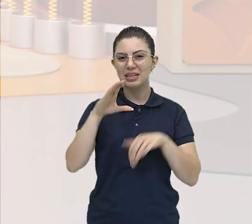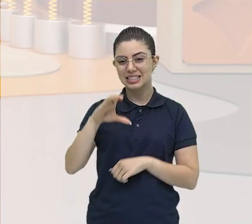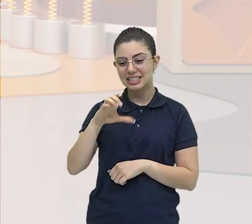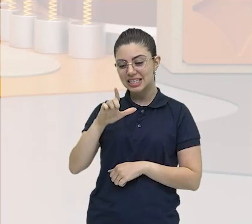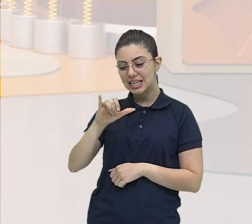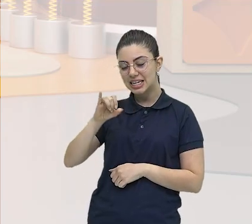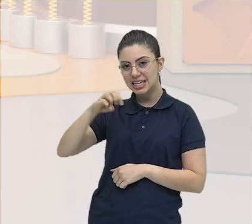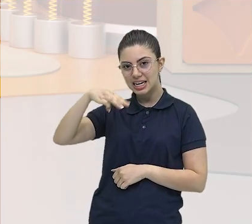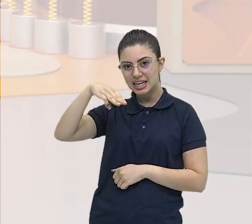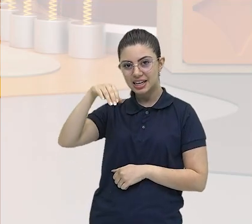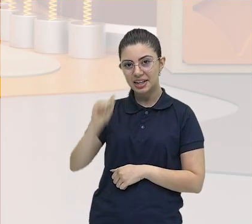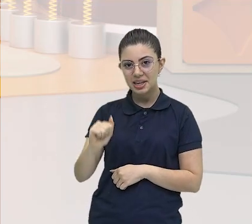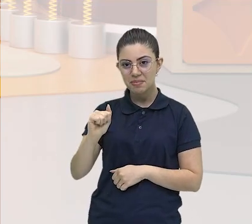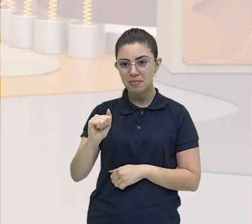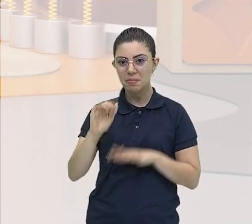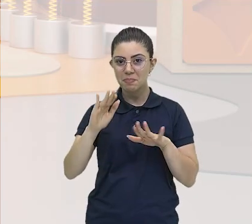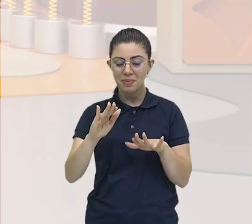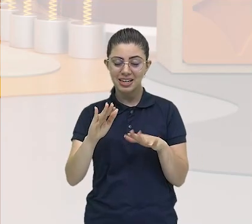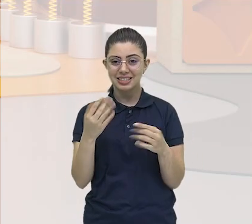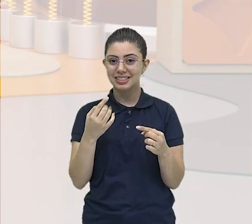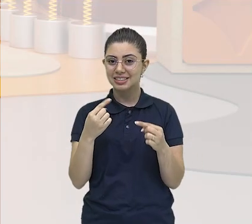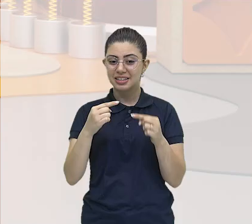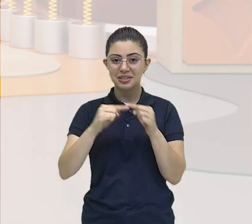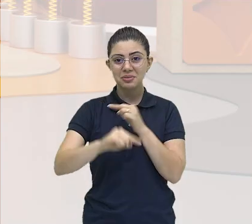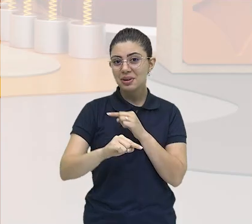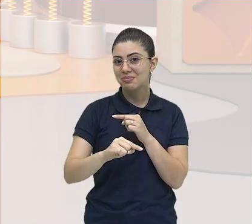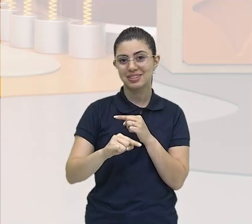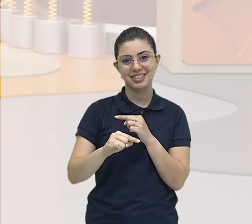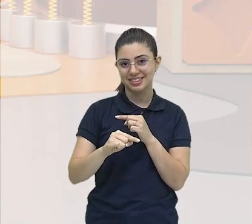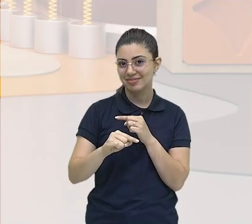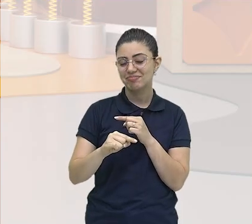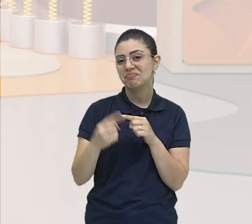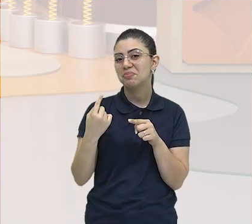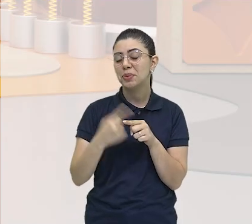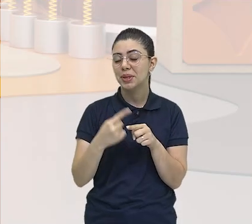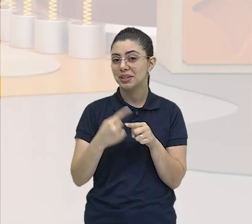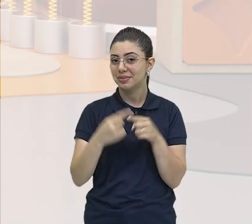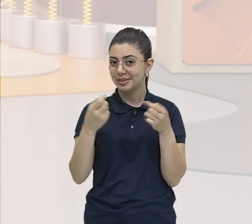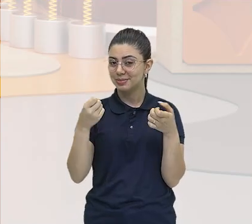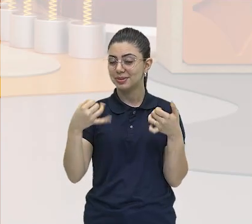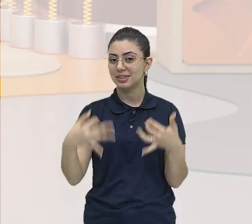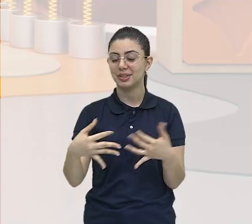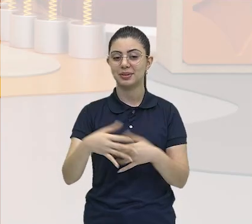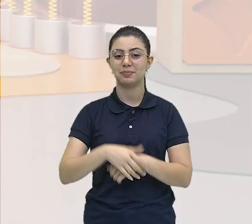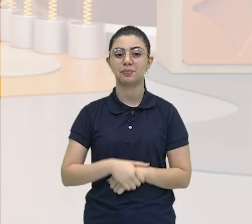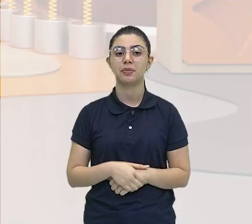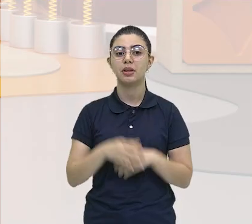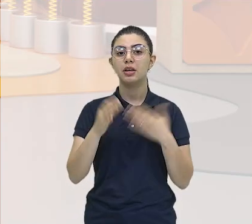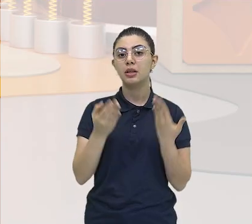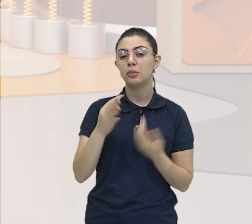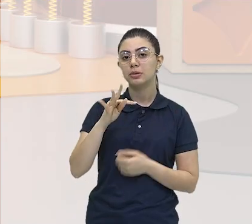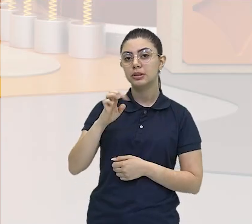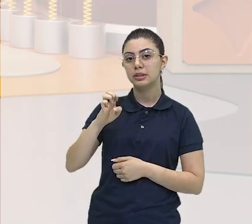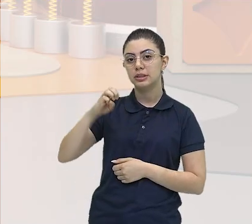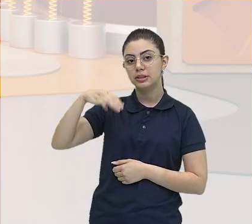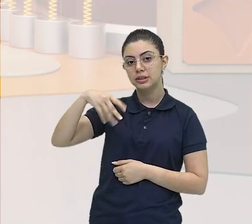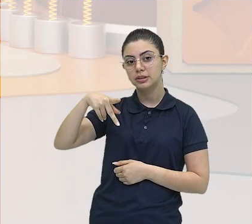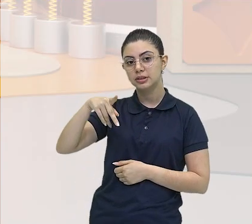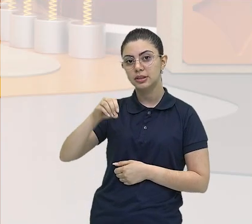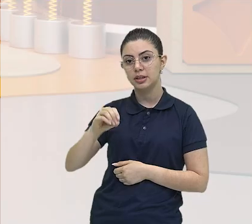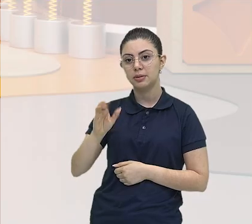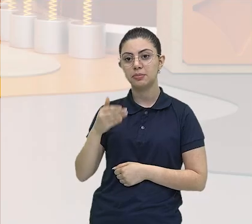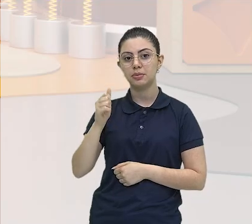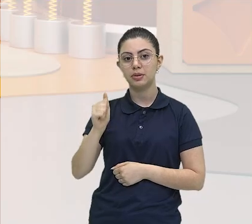dizer isso está geograficamente incorreto? Porque olha só, tempo atmosférico é